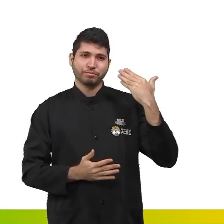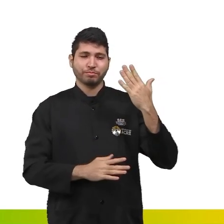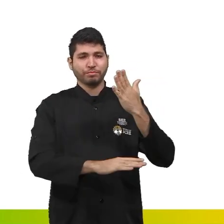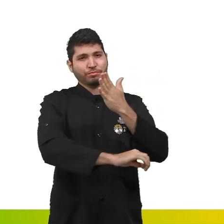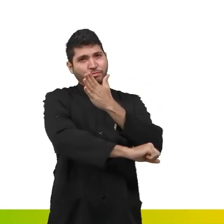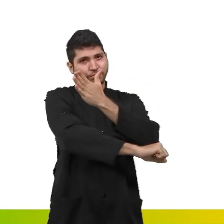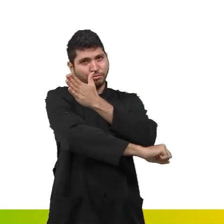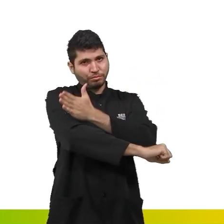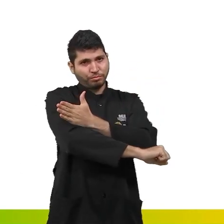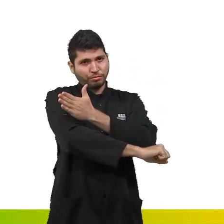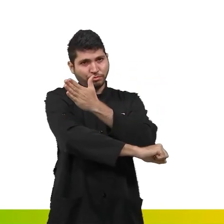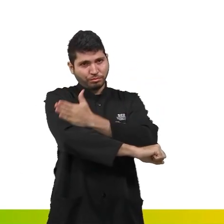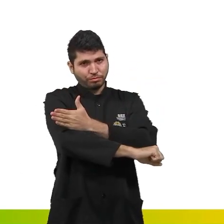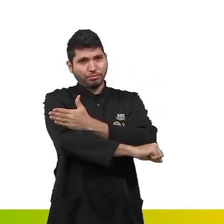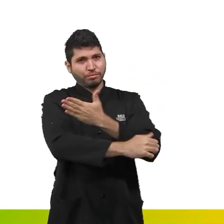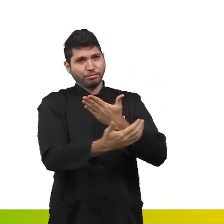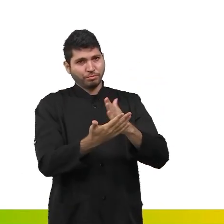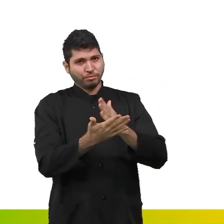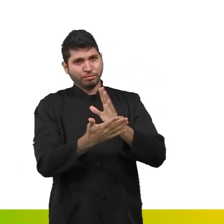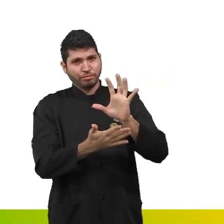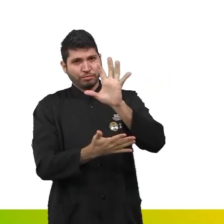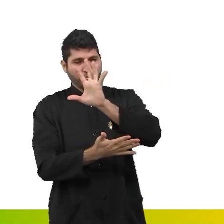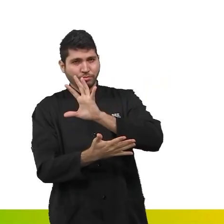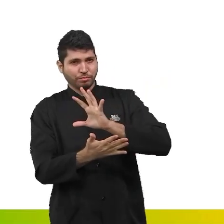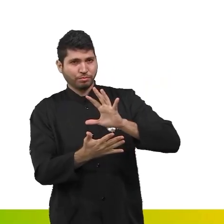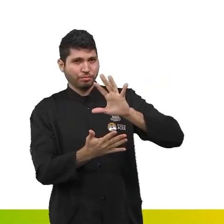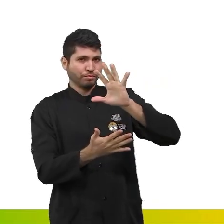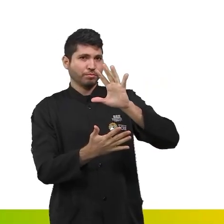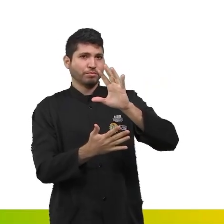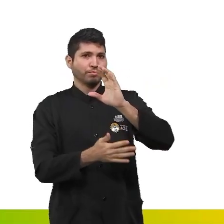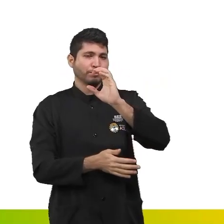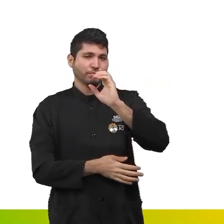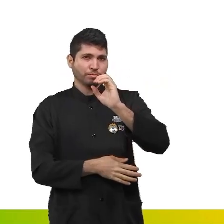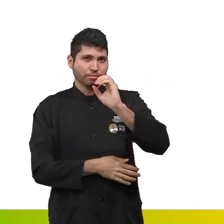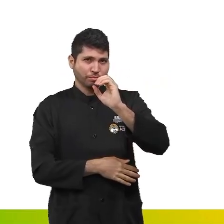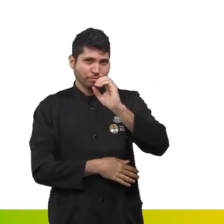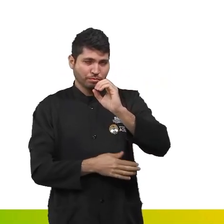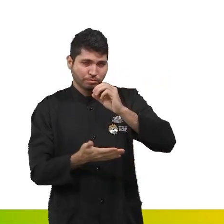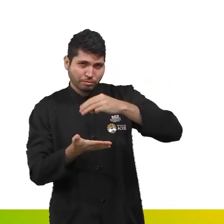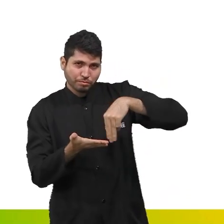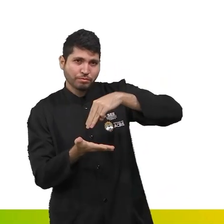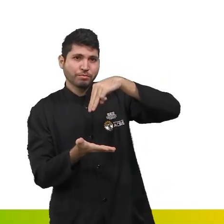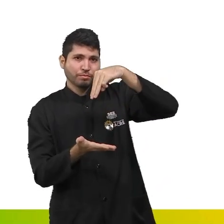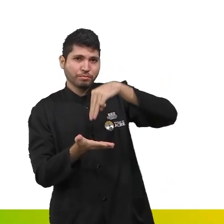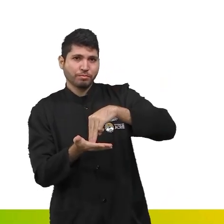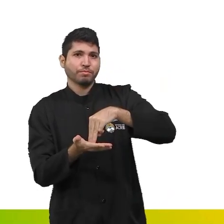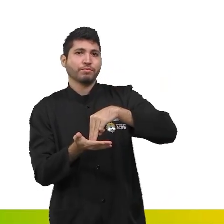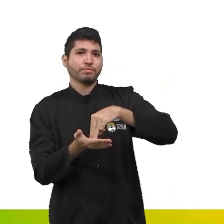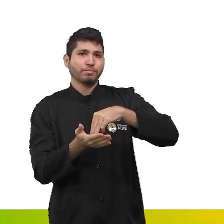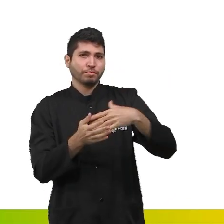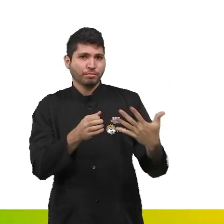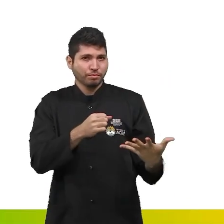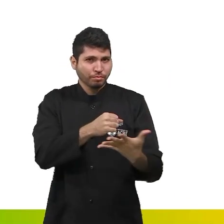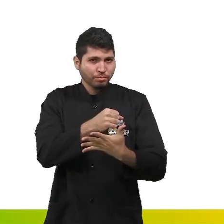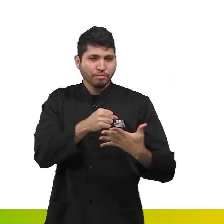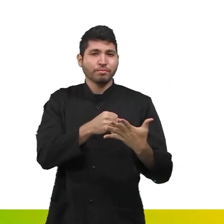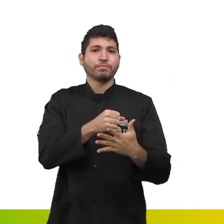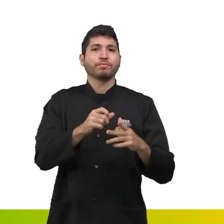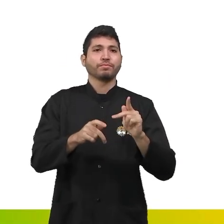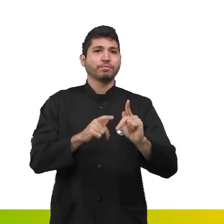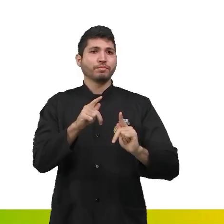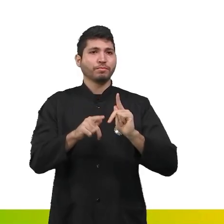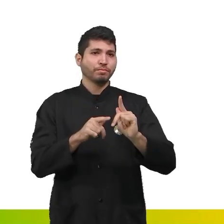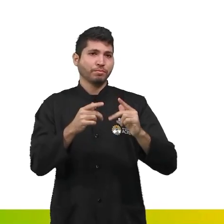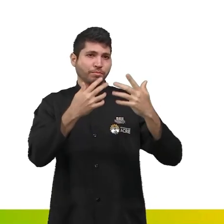Antiguidade, algumas regiões específicas do Oriente Médio tornaram-se berços de civilizações